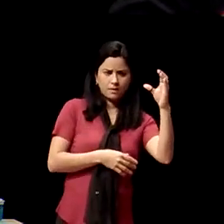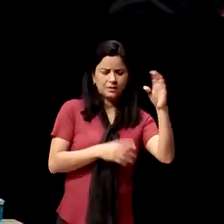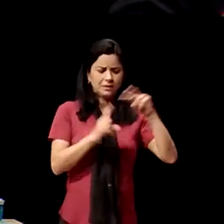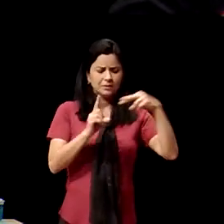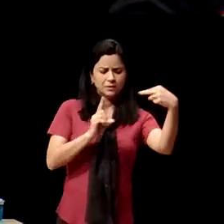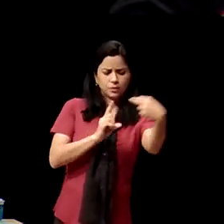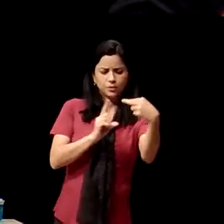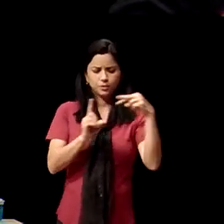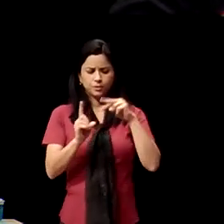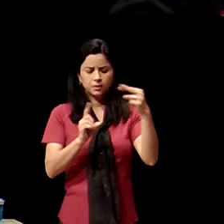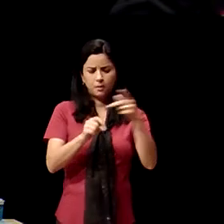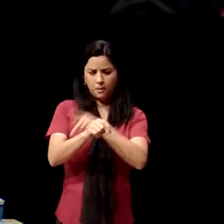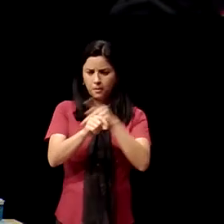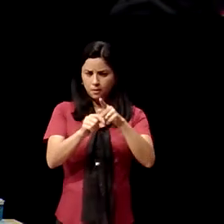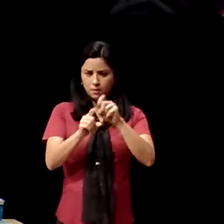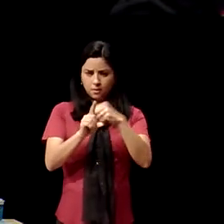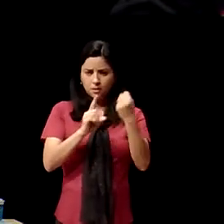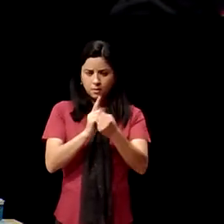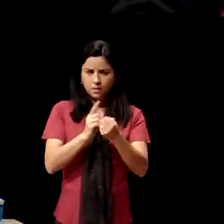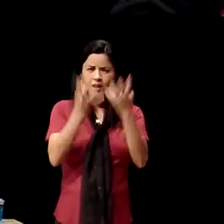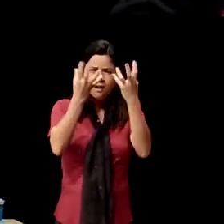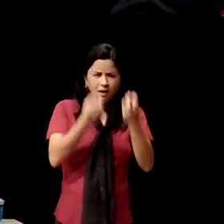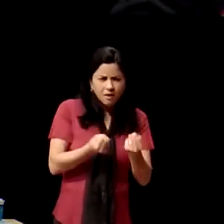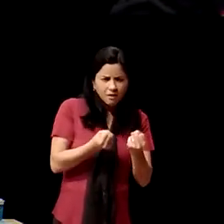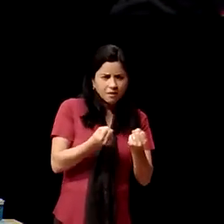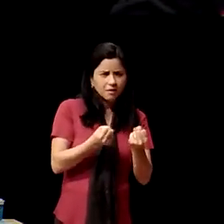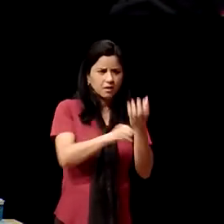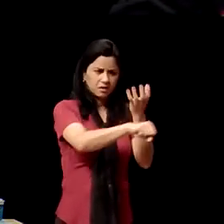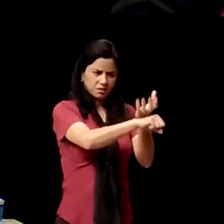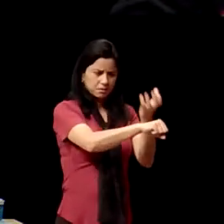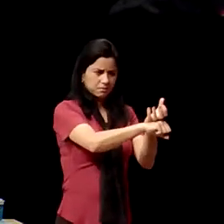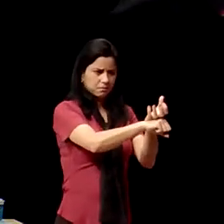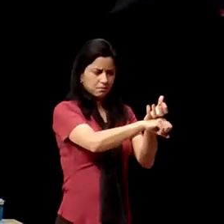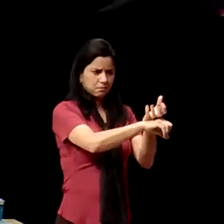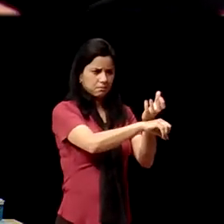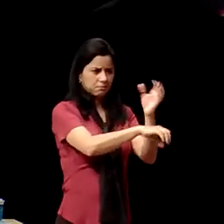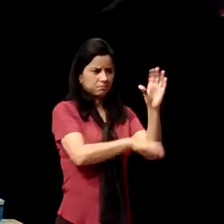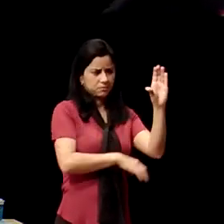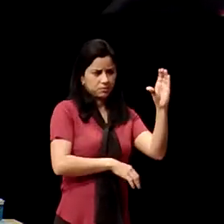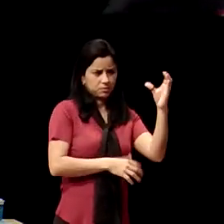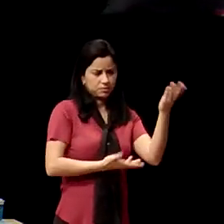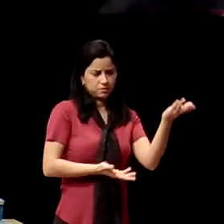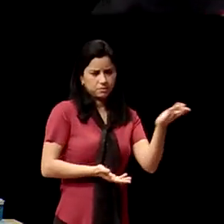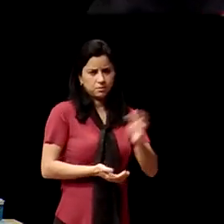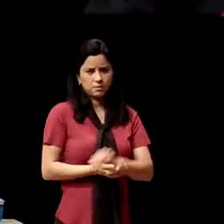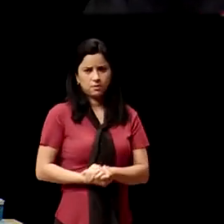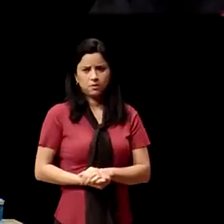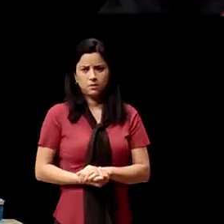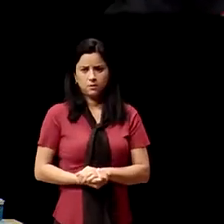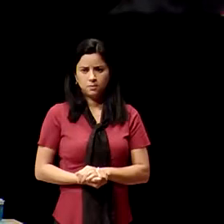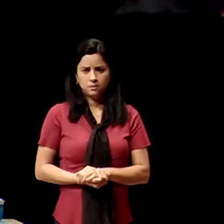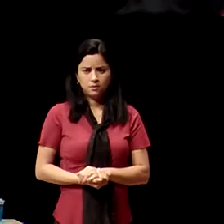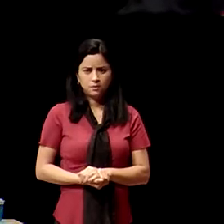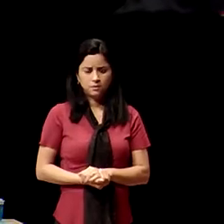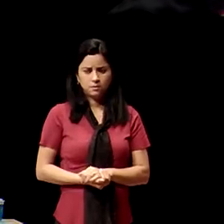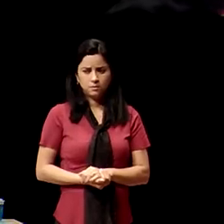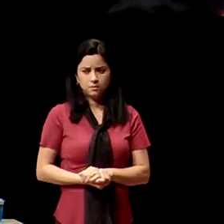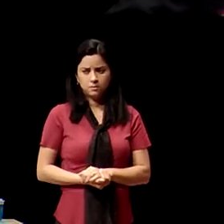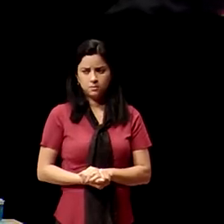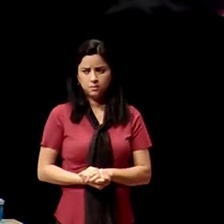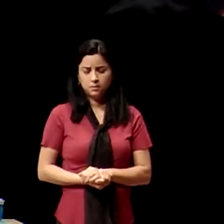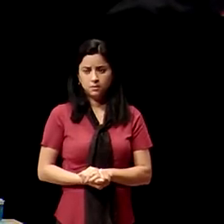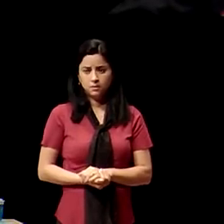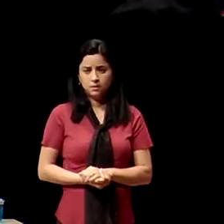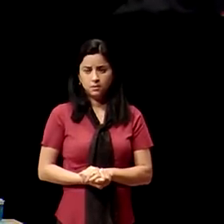pedagogia social ser considerada uma disciplina científica. And the necessary research and